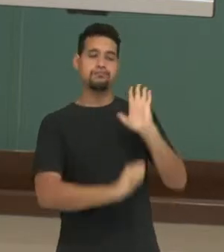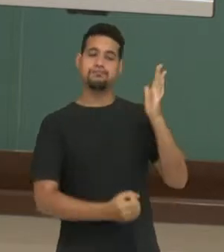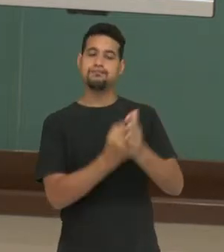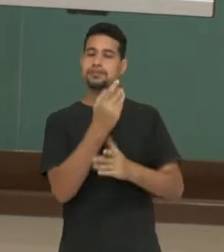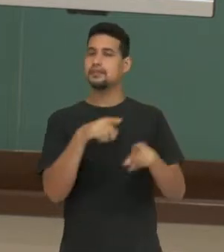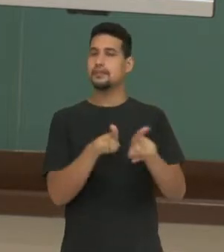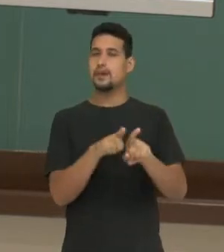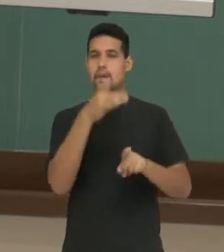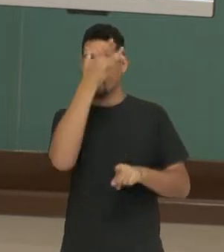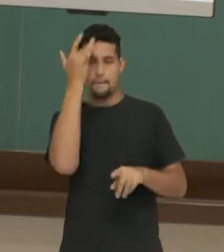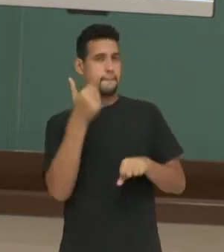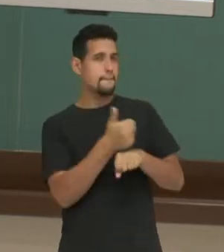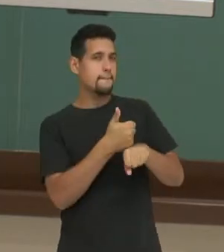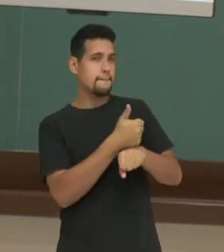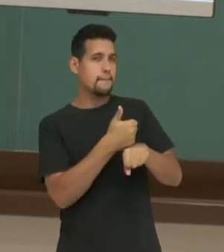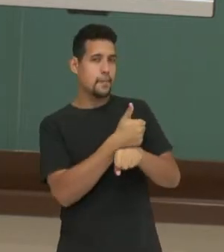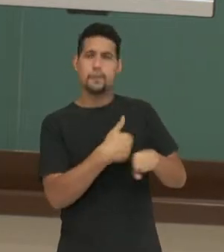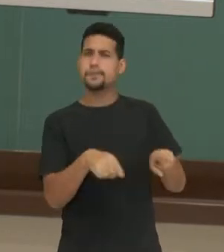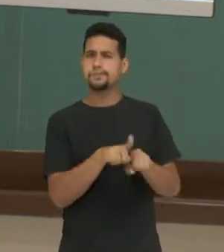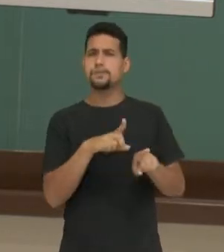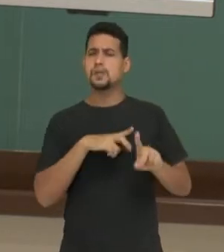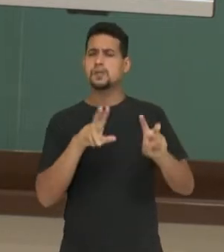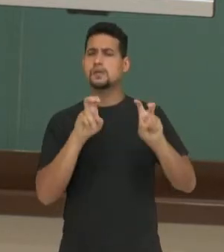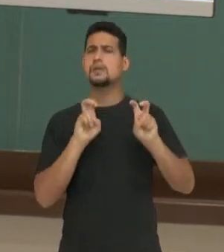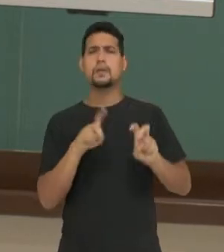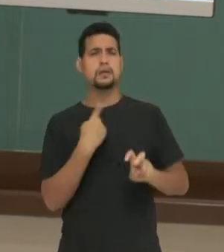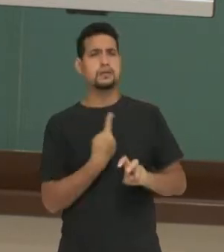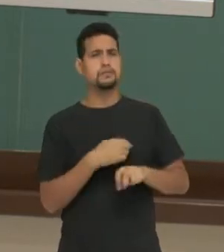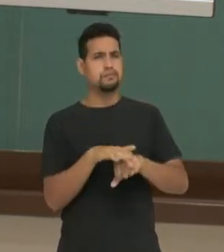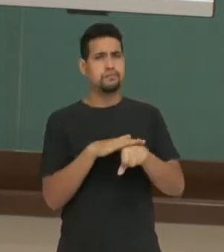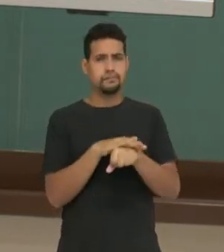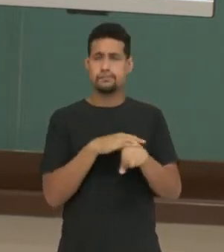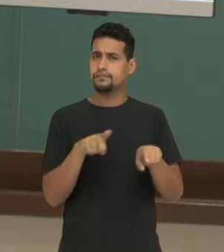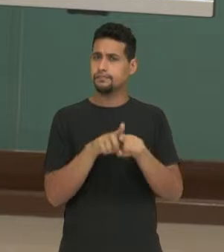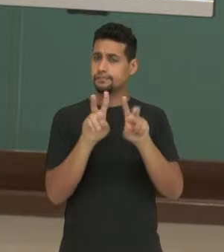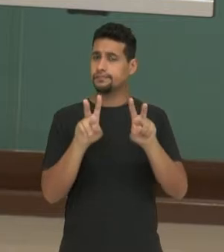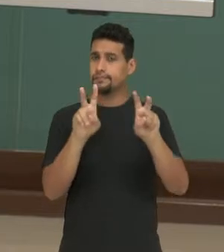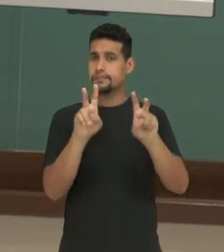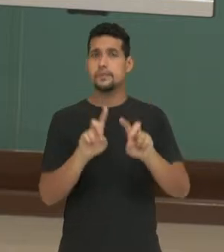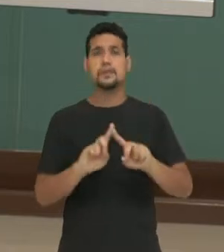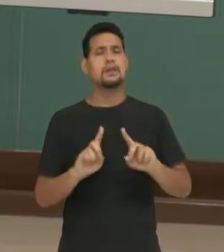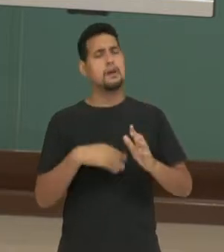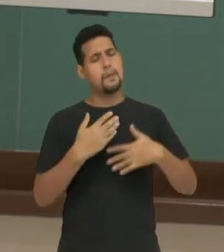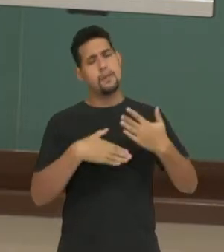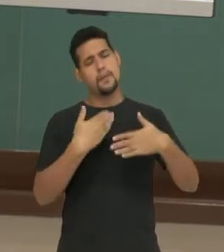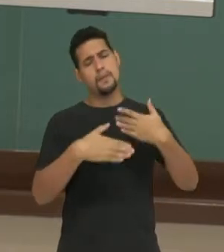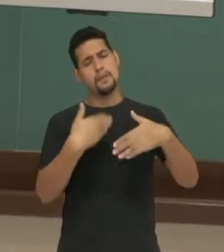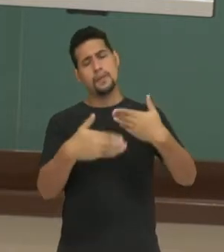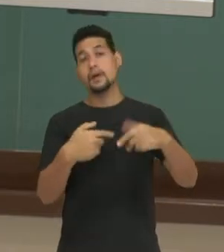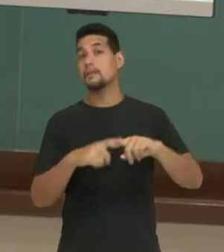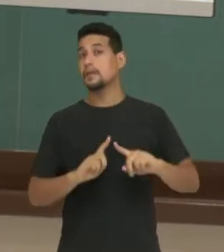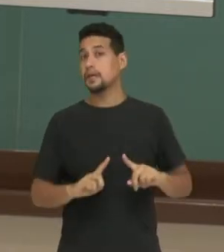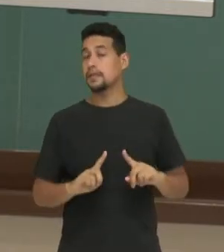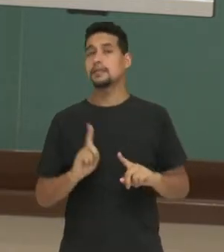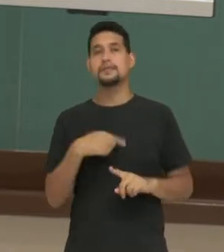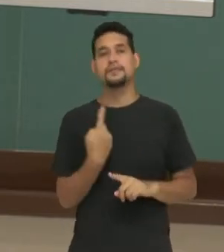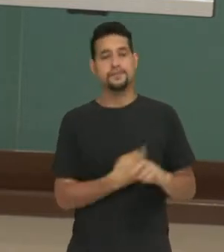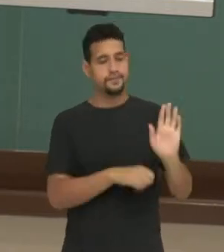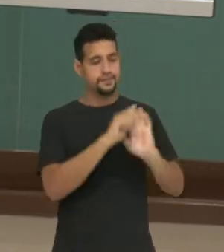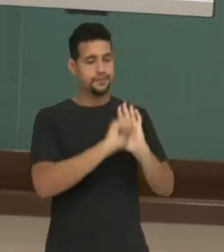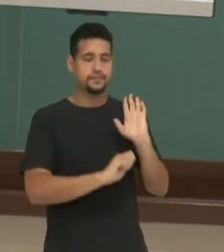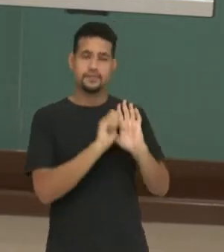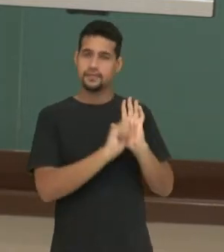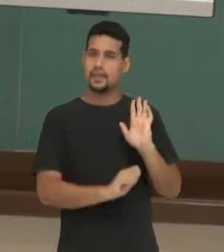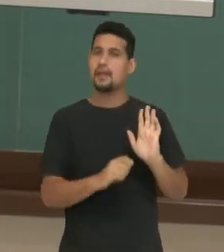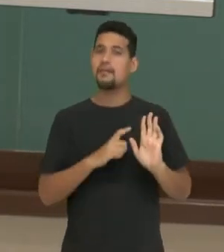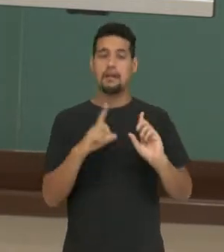por especialistas a respeito do tema que eu vou tratar, a respeito do assunto, e por aí vai. Aí, assim, o meu texto vai ficar do ponto